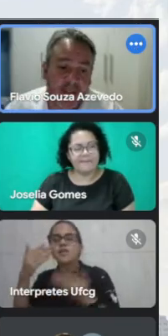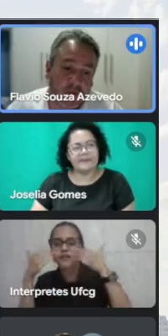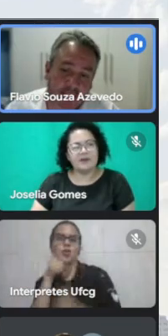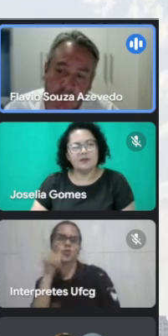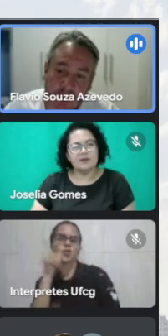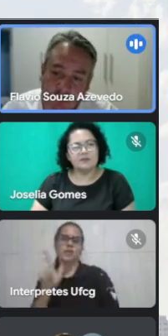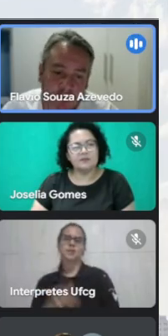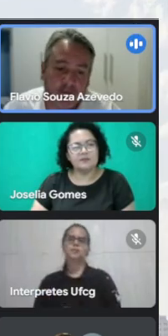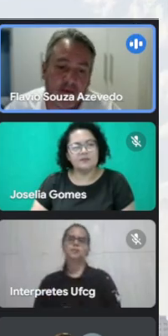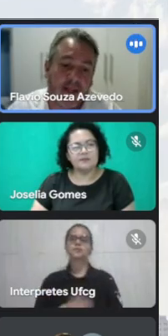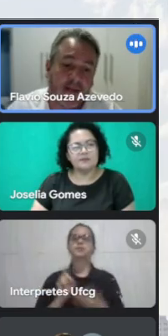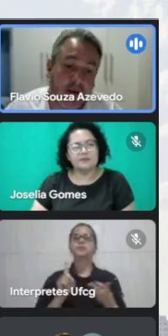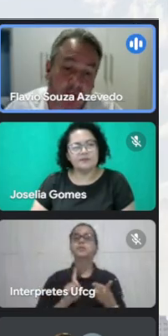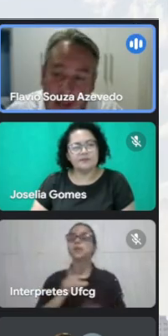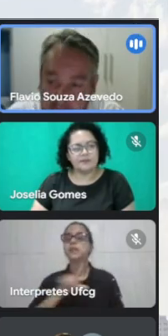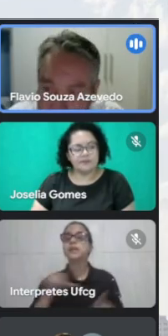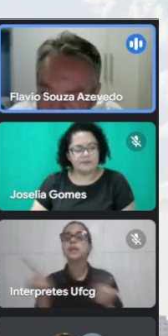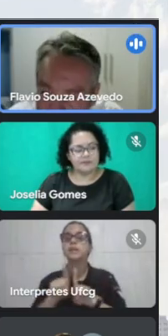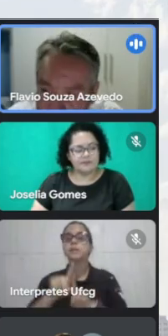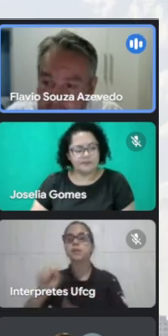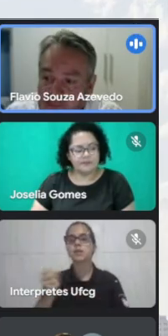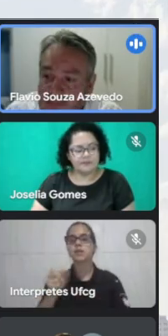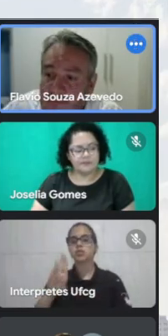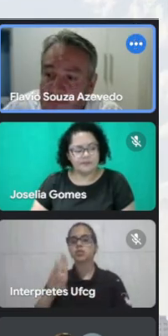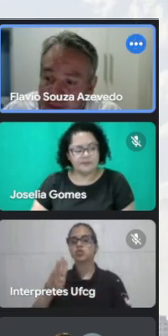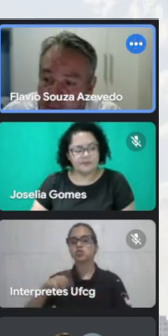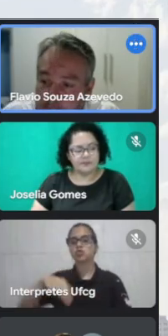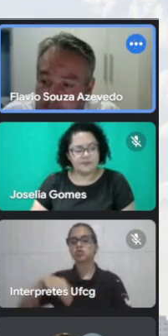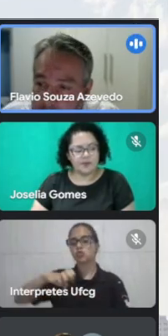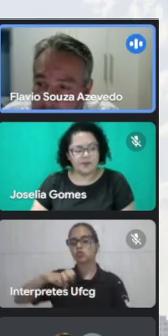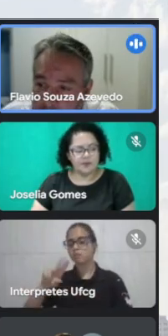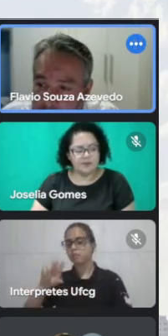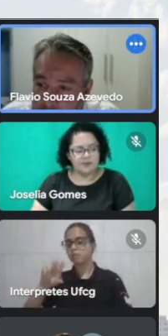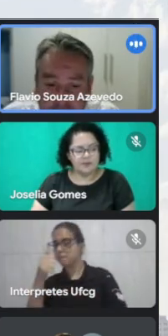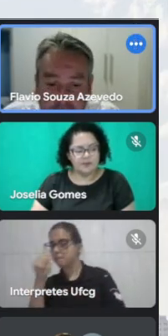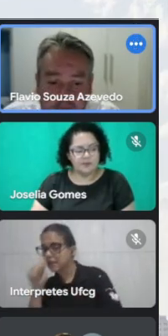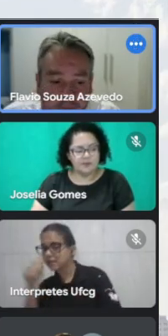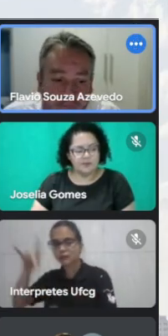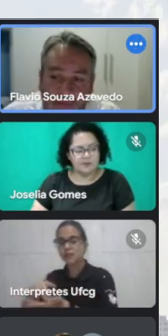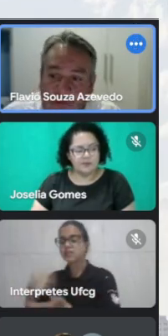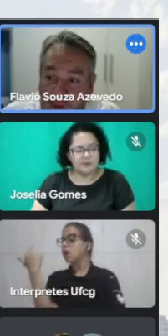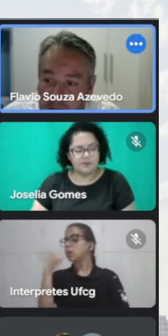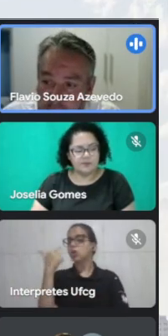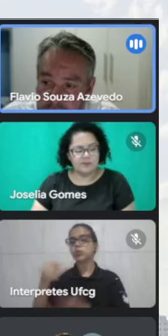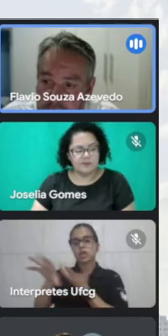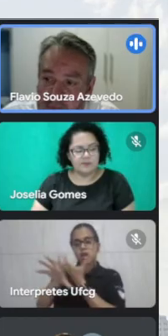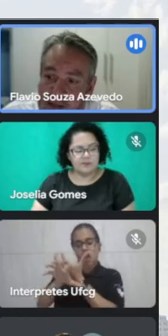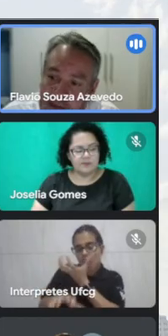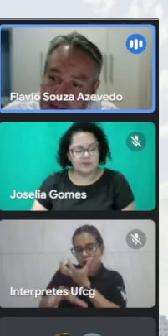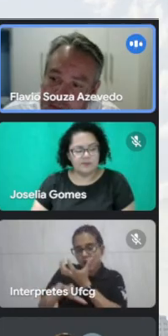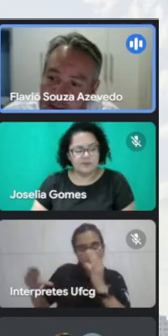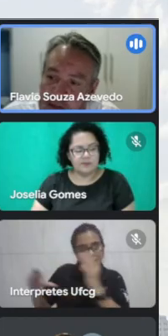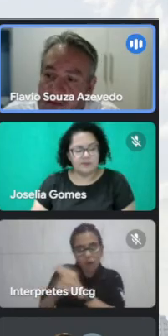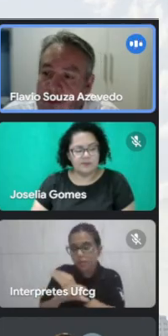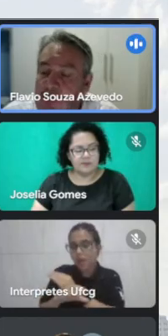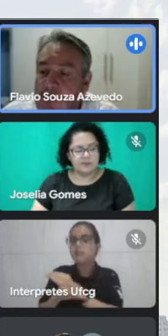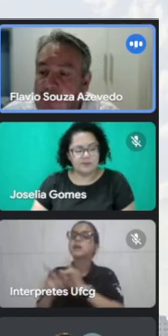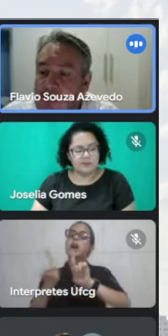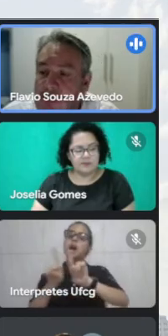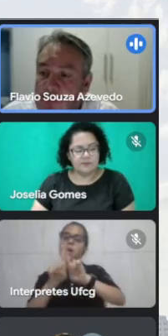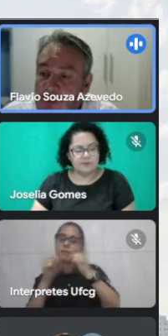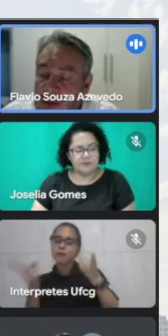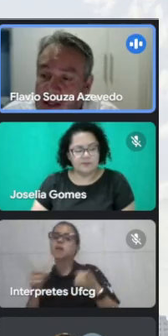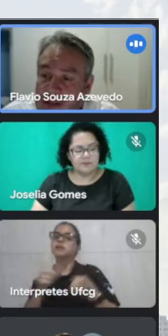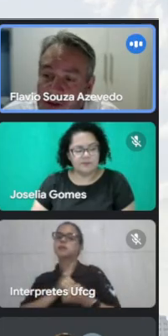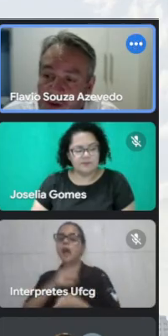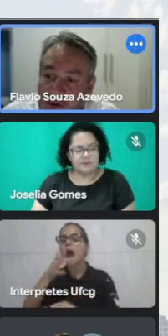E a submersa livre, ela não é enraizada, essa amarelinha aqui, totalmente submersa e também, né,